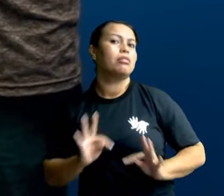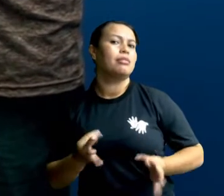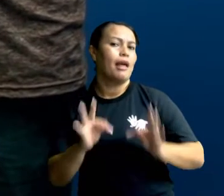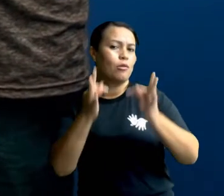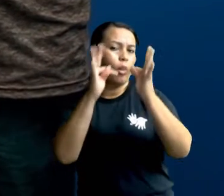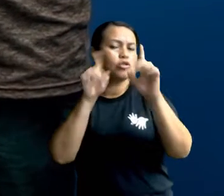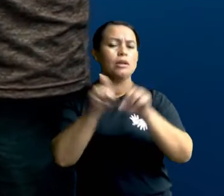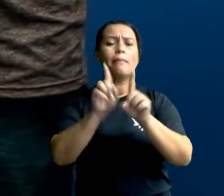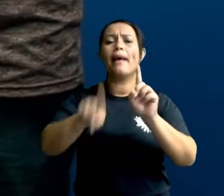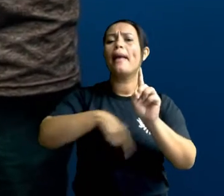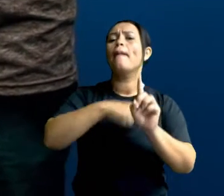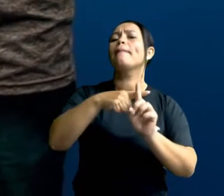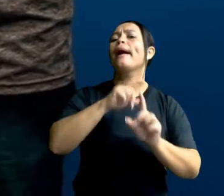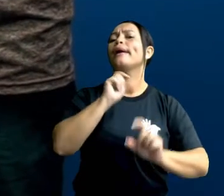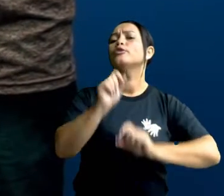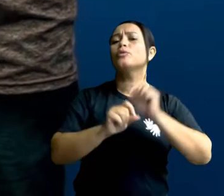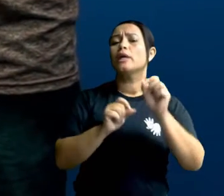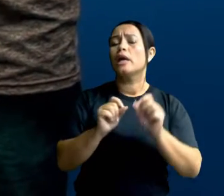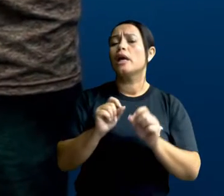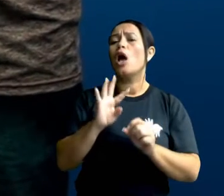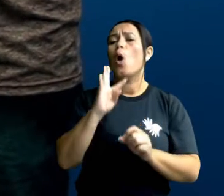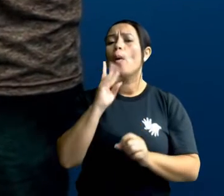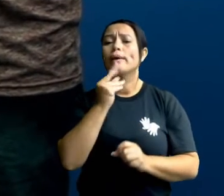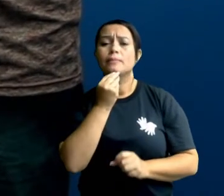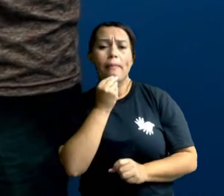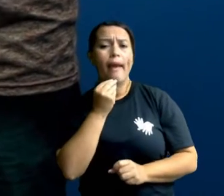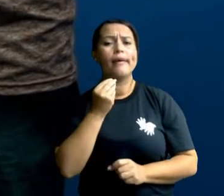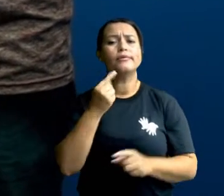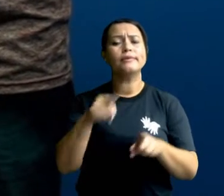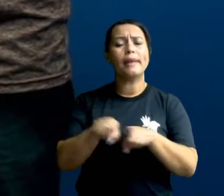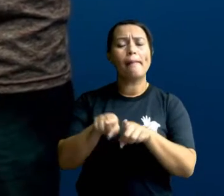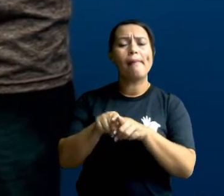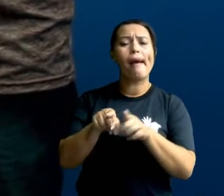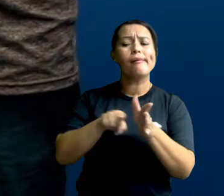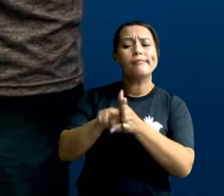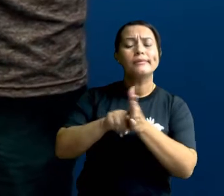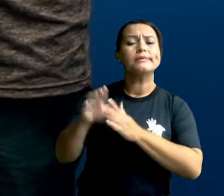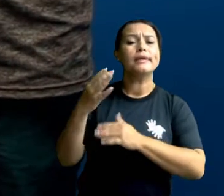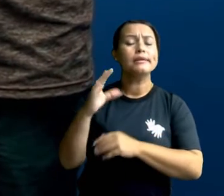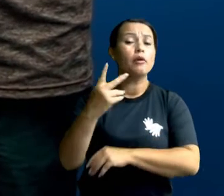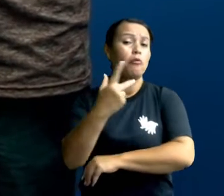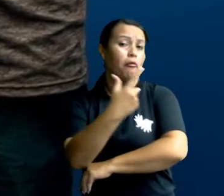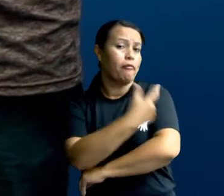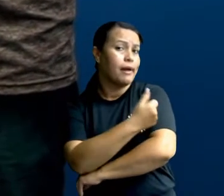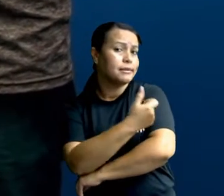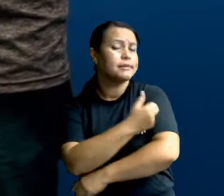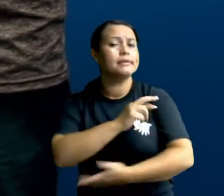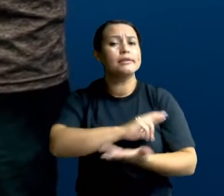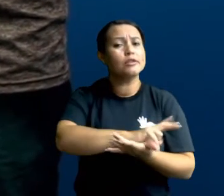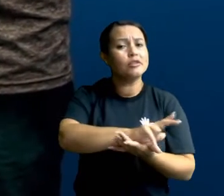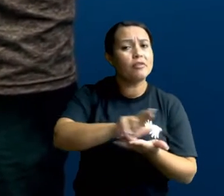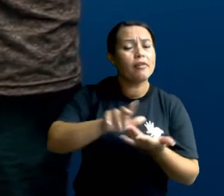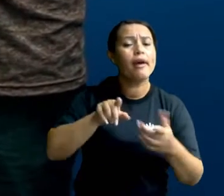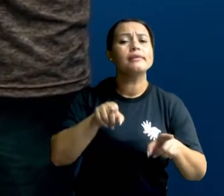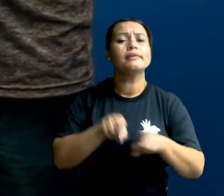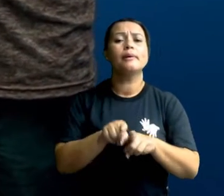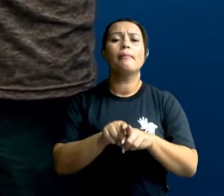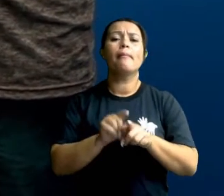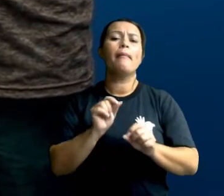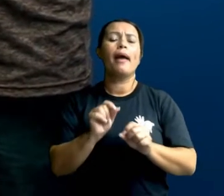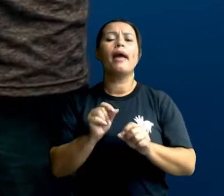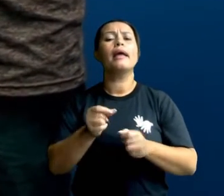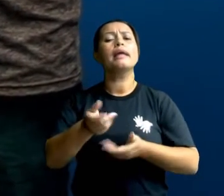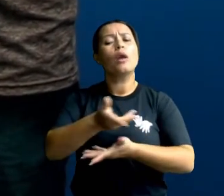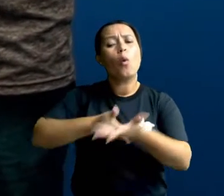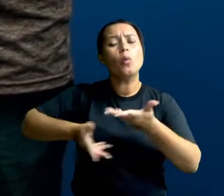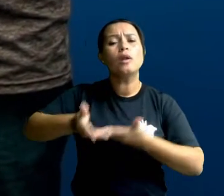né, e a mais conhecimentos científicos, né, vacinas,